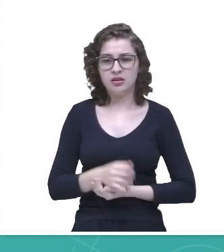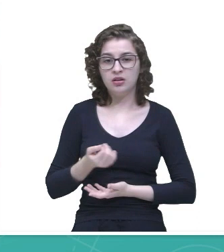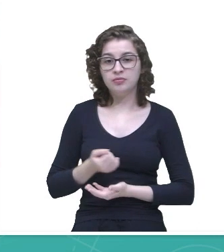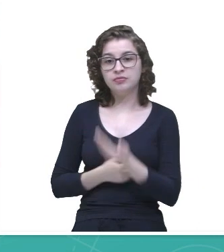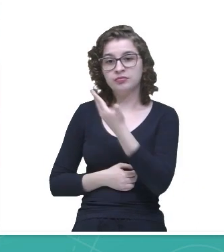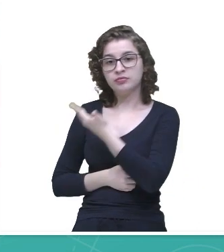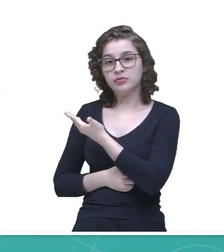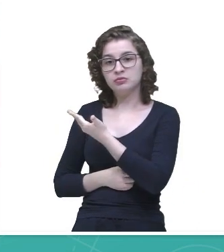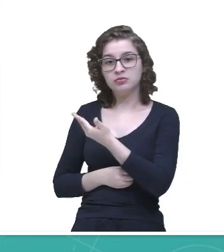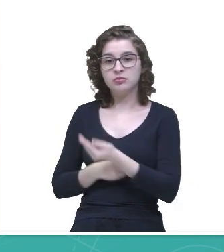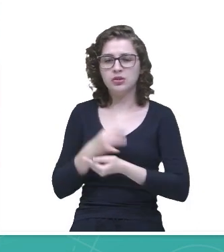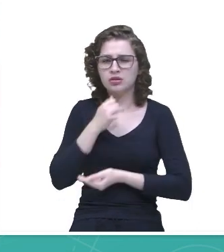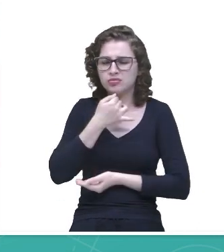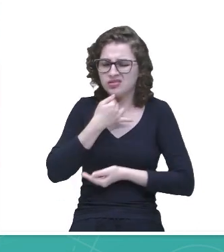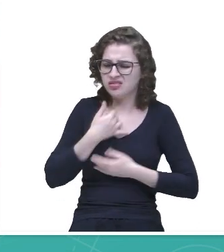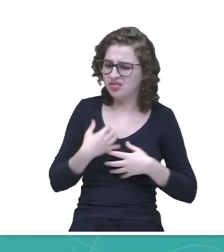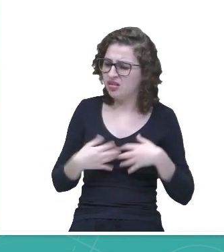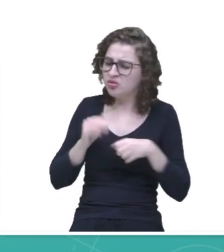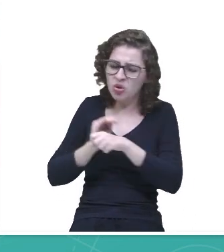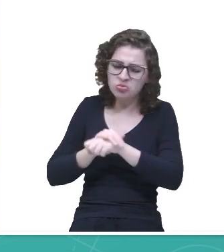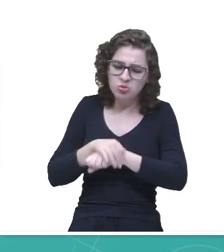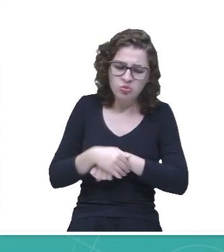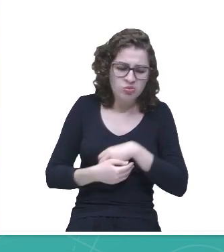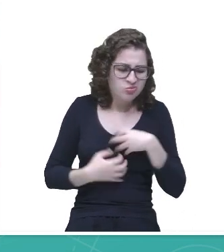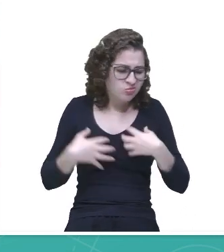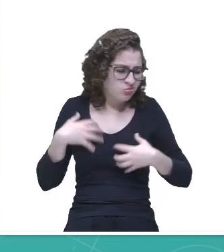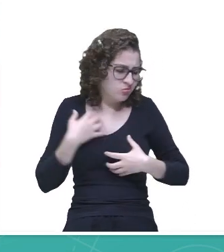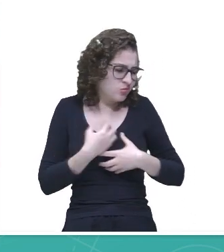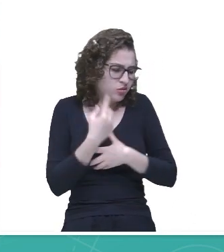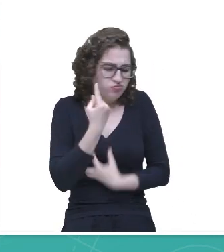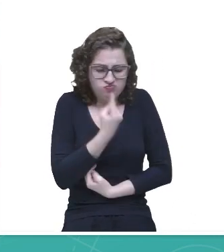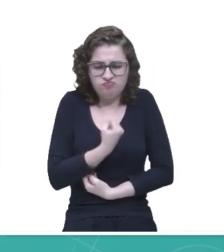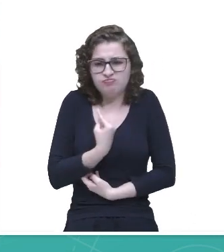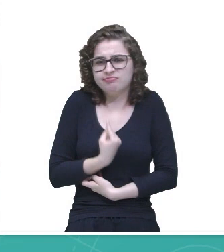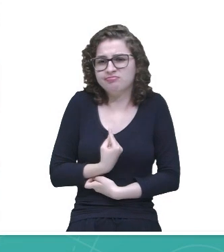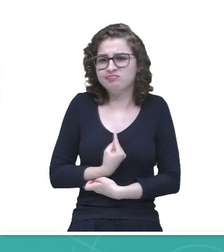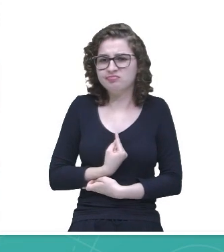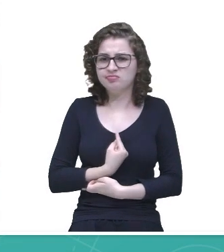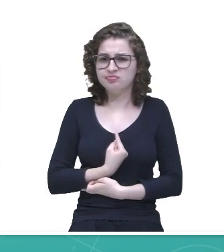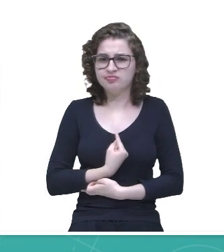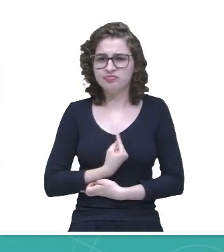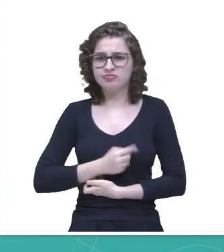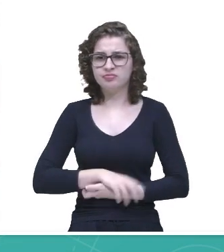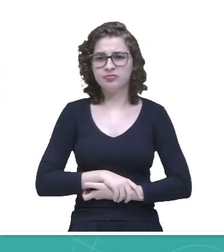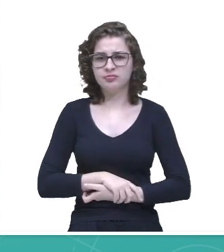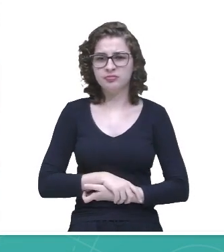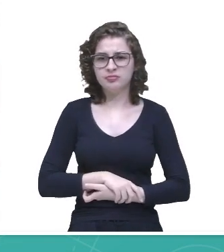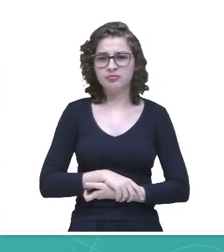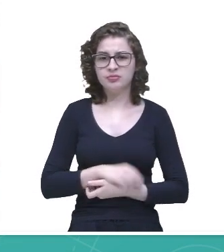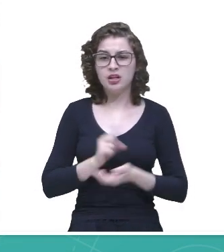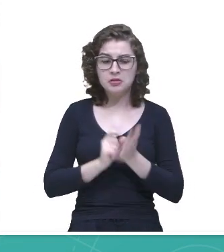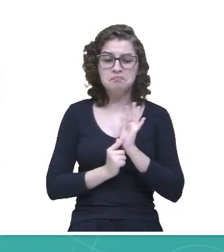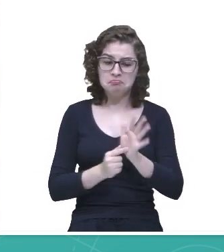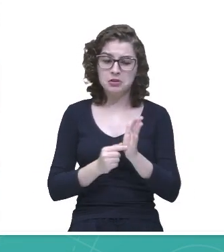estava acontecendo, a melancolia, principalmente a melancolia e a solidão, era muito tratada nessas obras